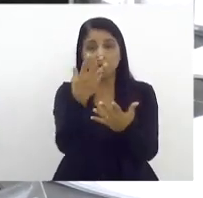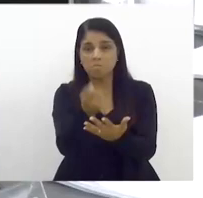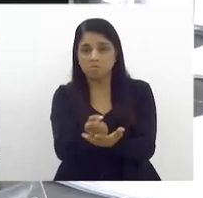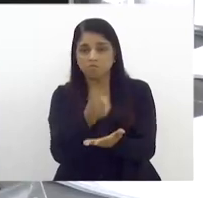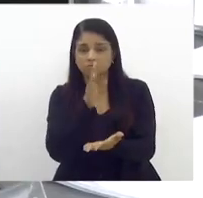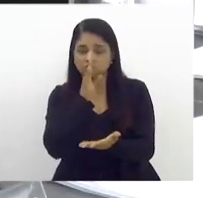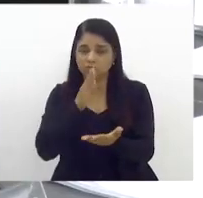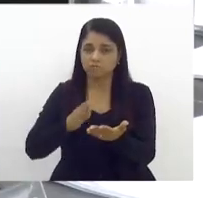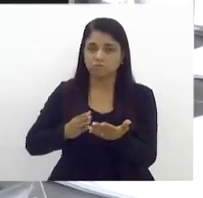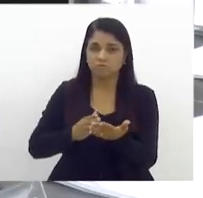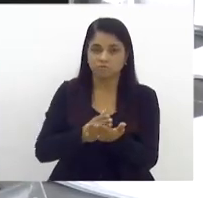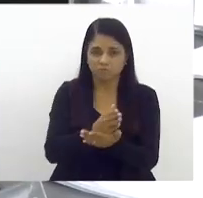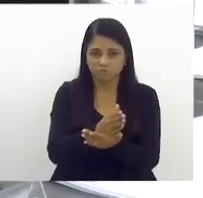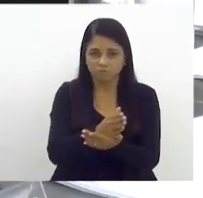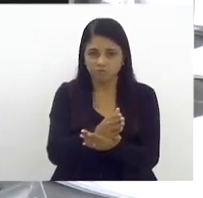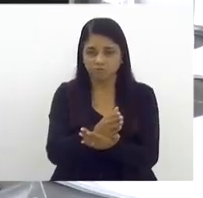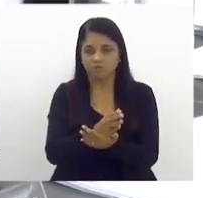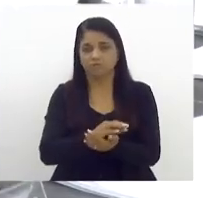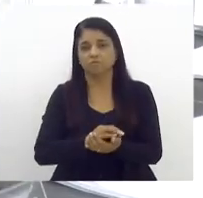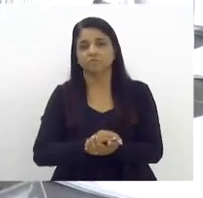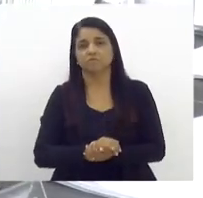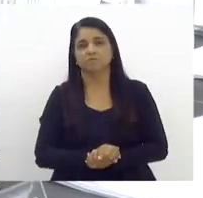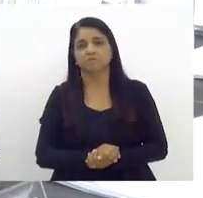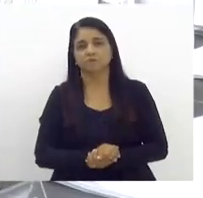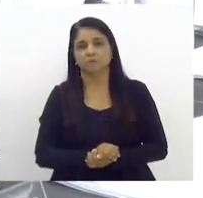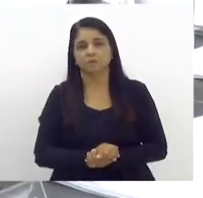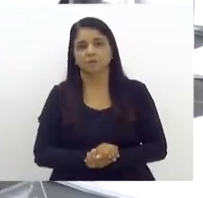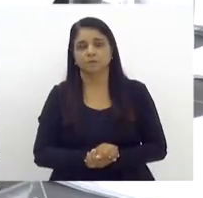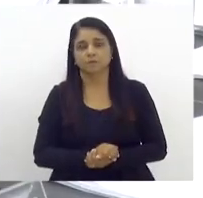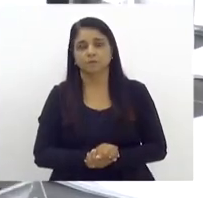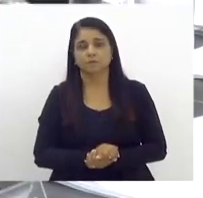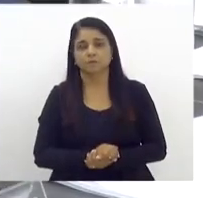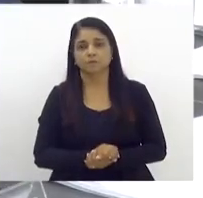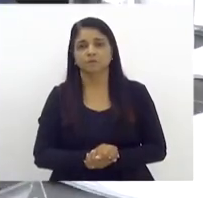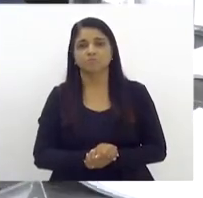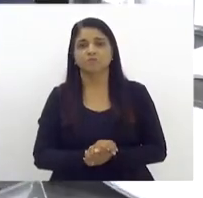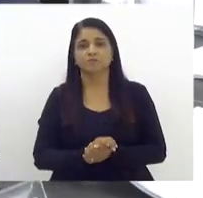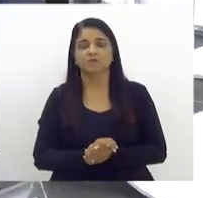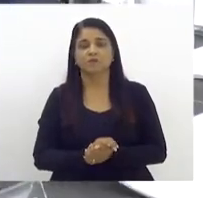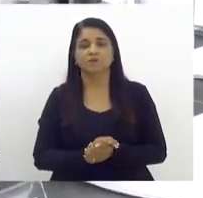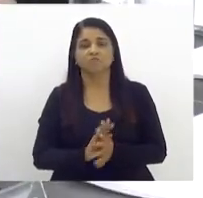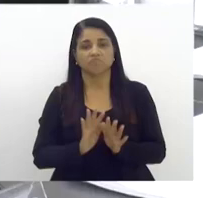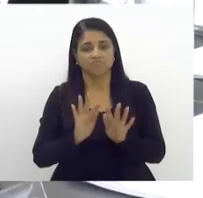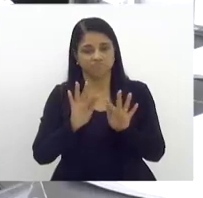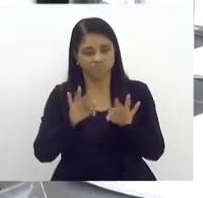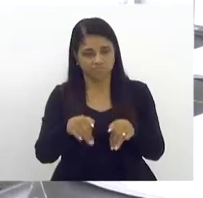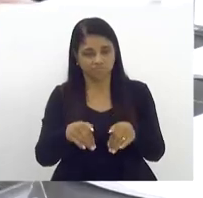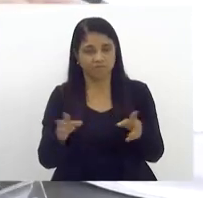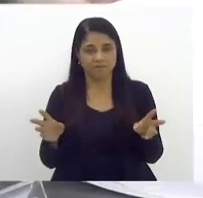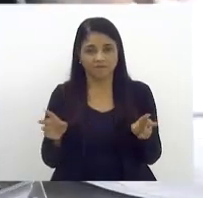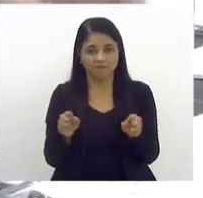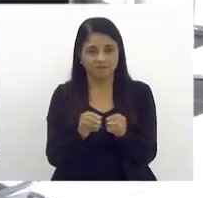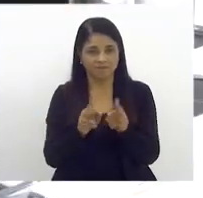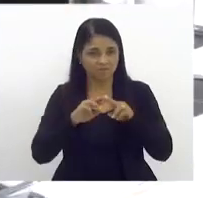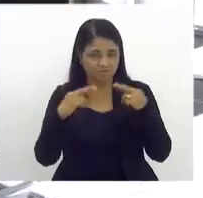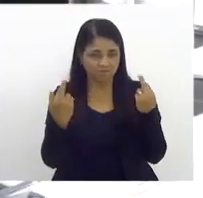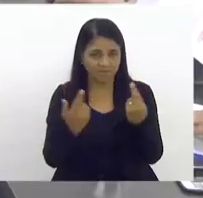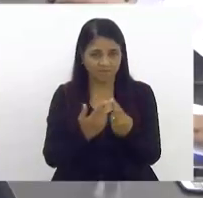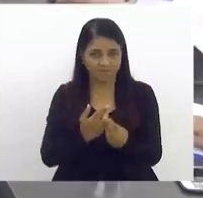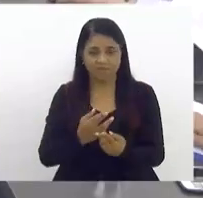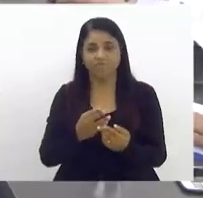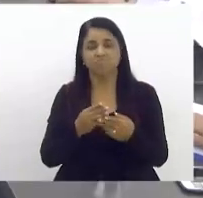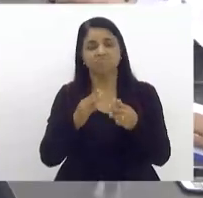aprovam, permaneçam como estão. Aprovado. Terminamos aqui a sessão ordinária. Parabéns a todos os membros da